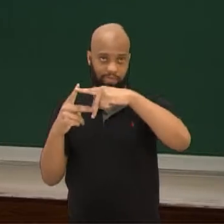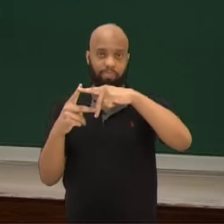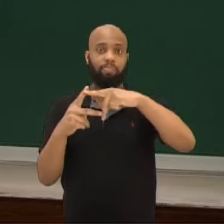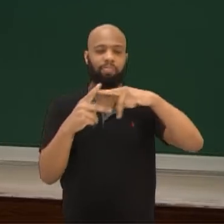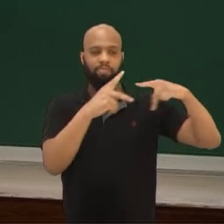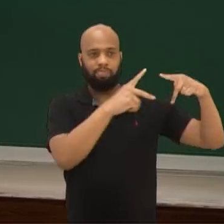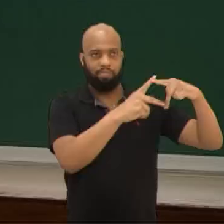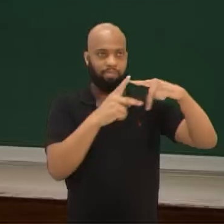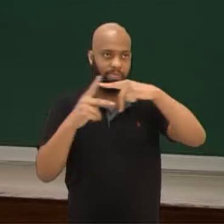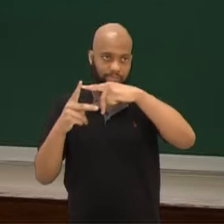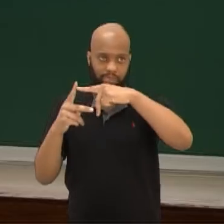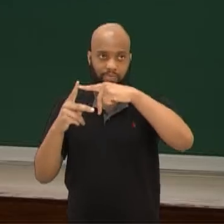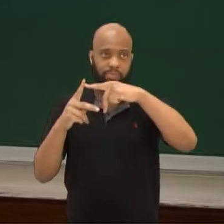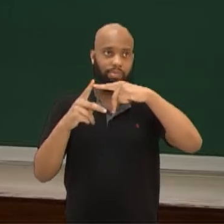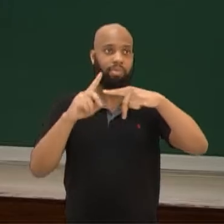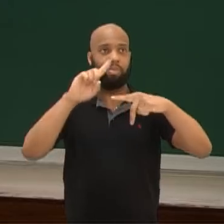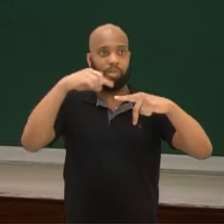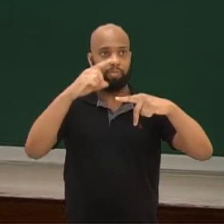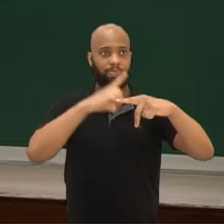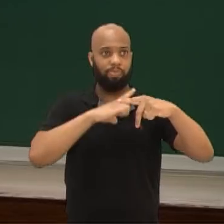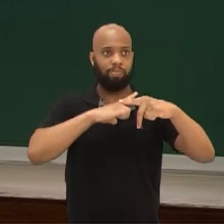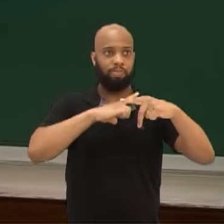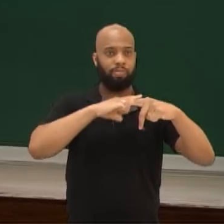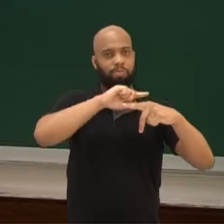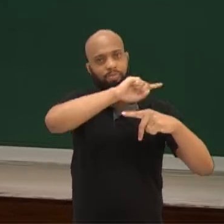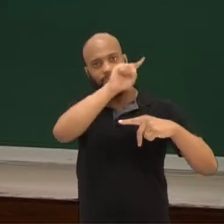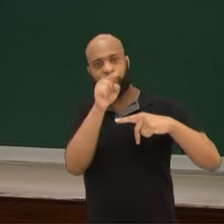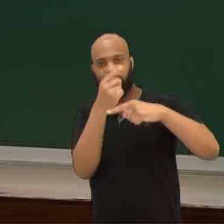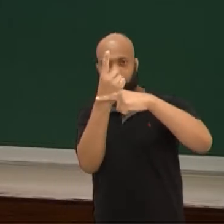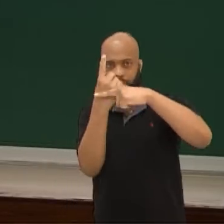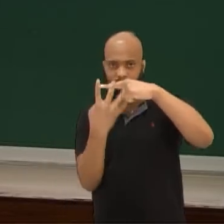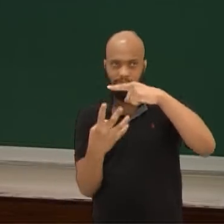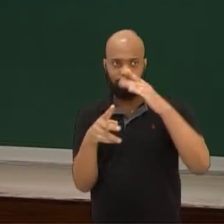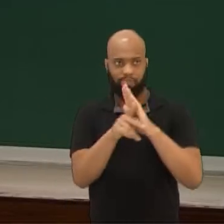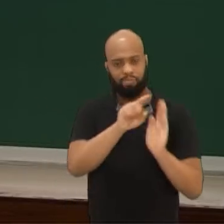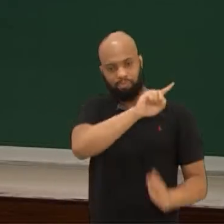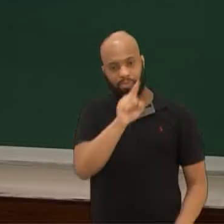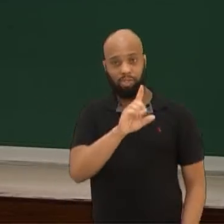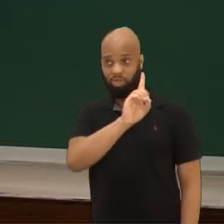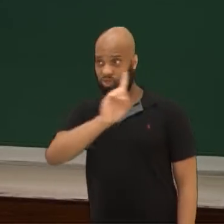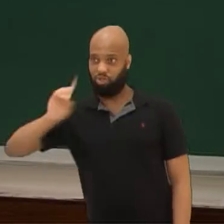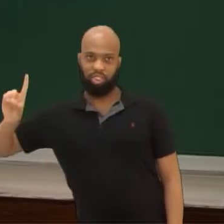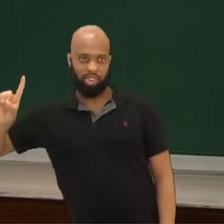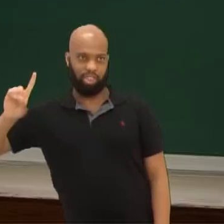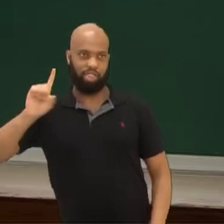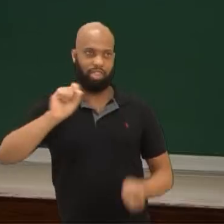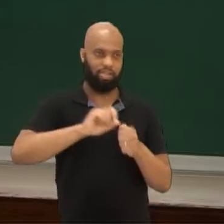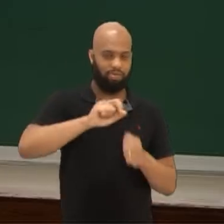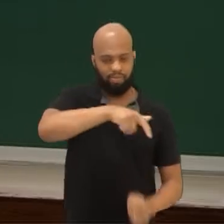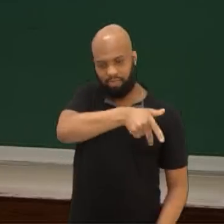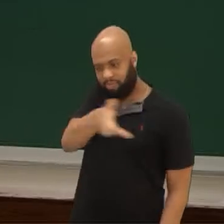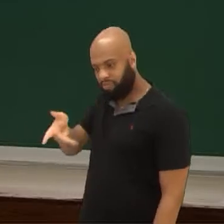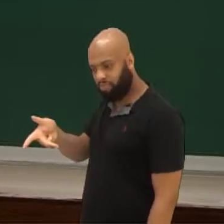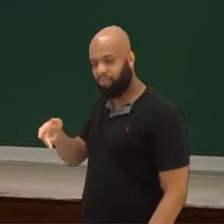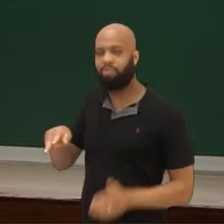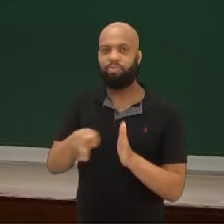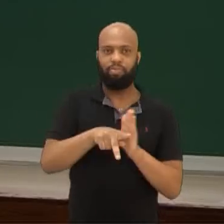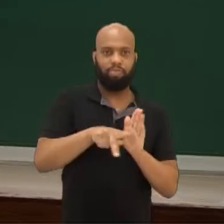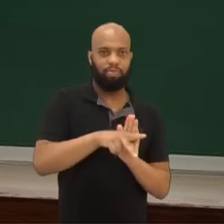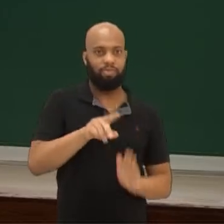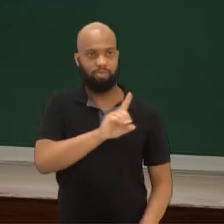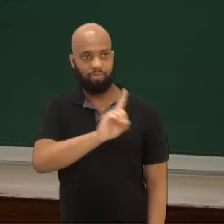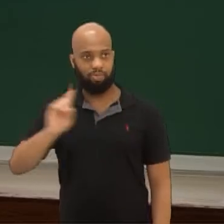né? 3 casas. Girou 1/4 da volta para a direita. Perceberam aqui? 1/4 para a